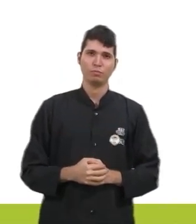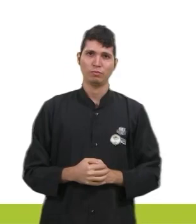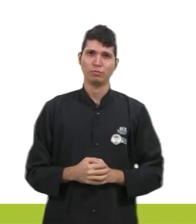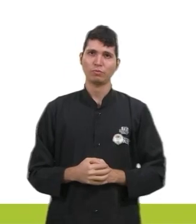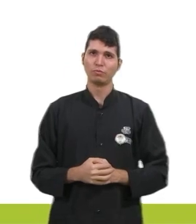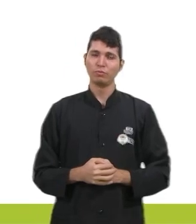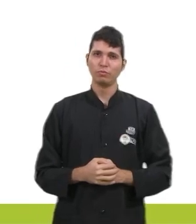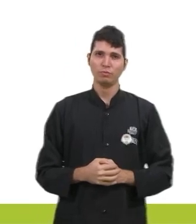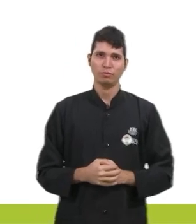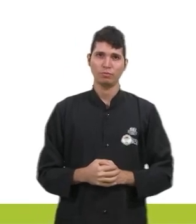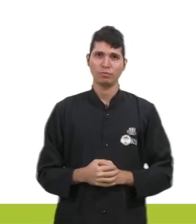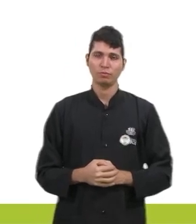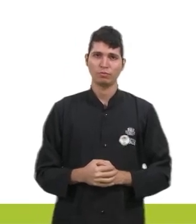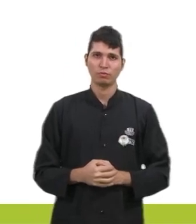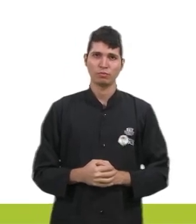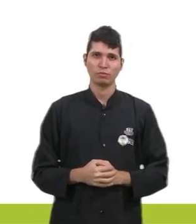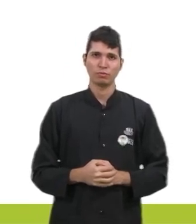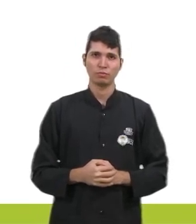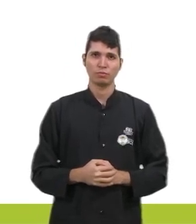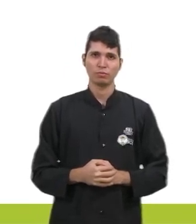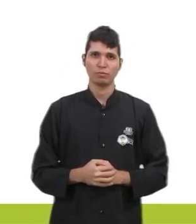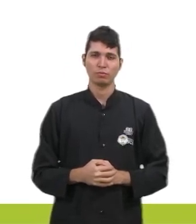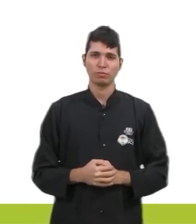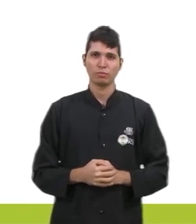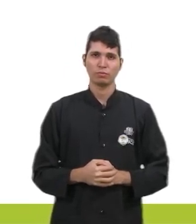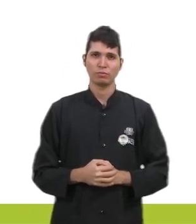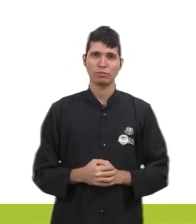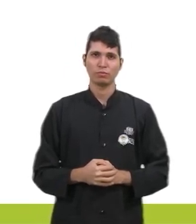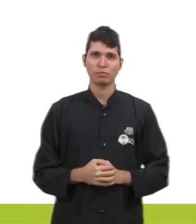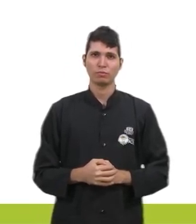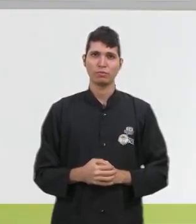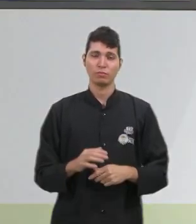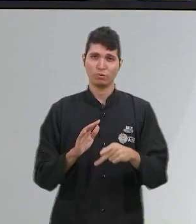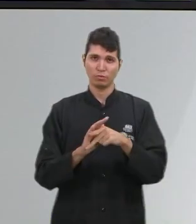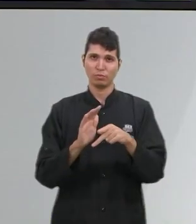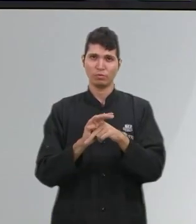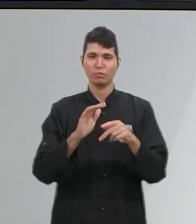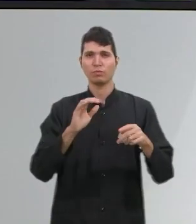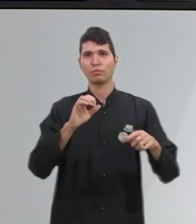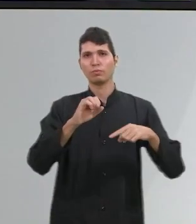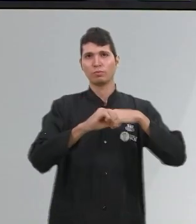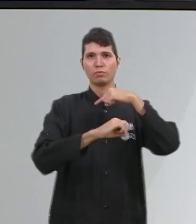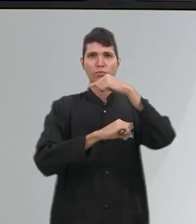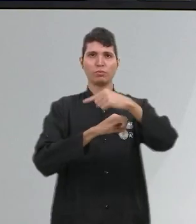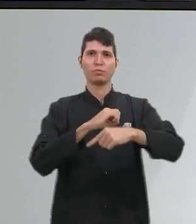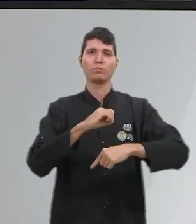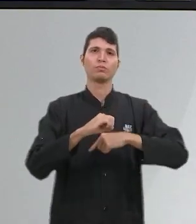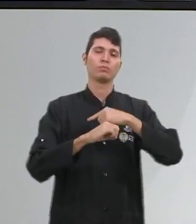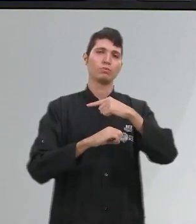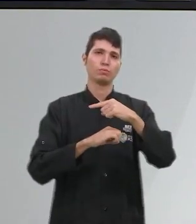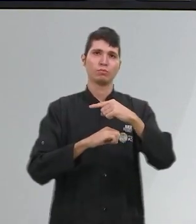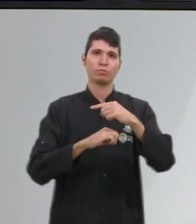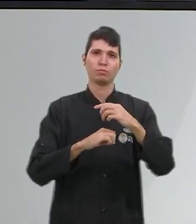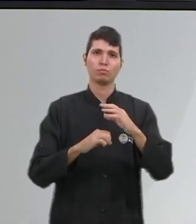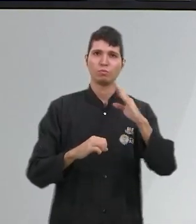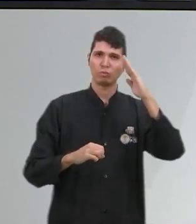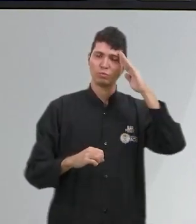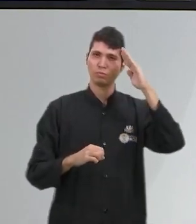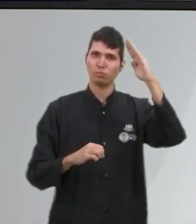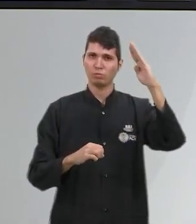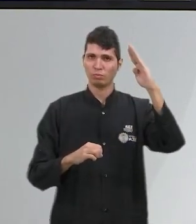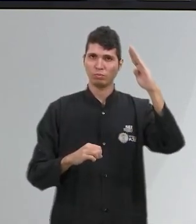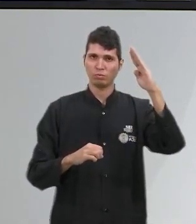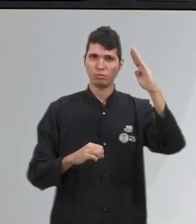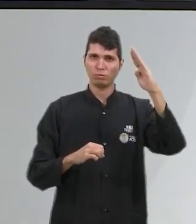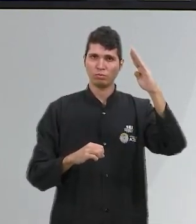Quanto à natureza dos átomos, sabemos que o principal